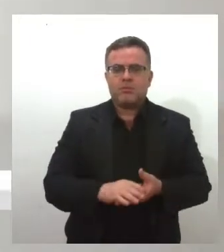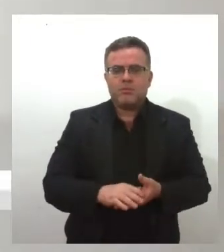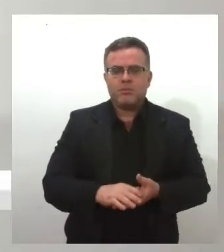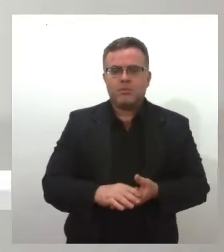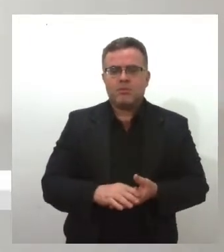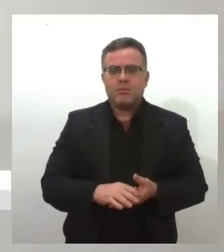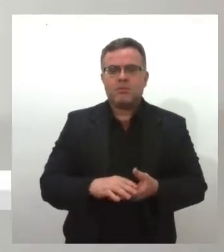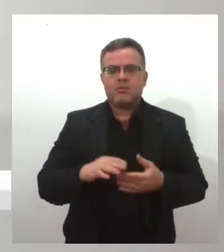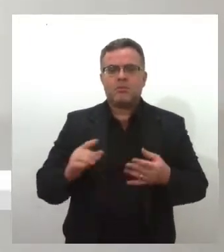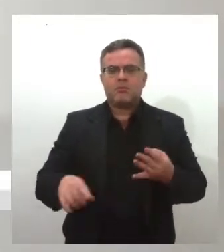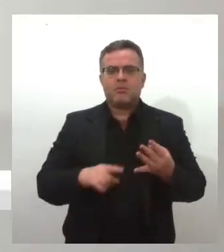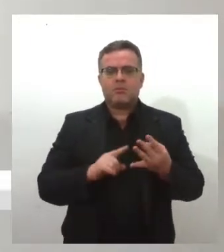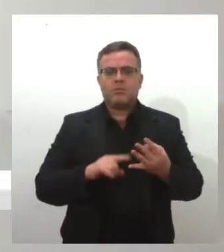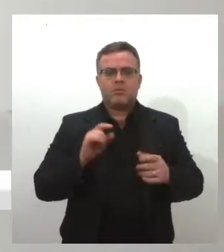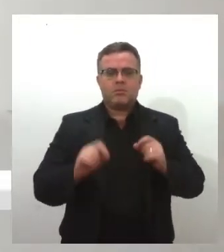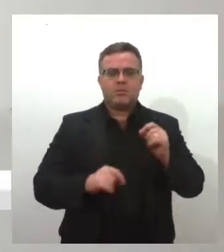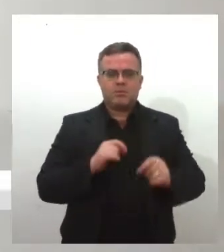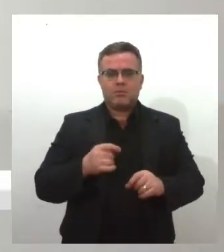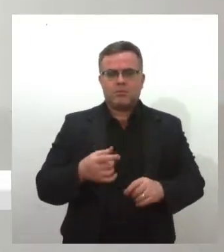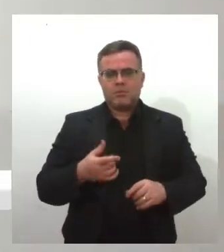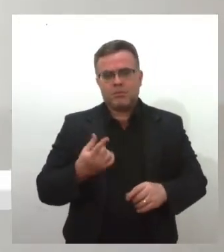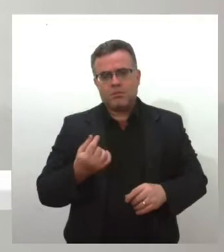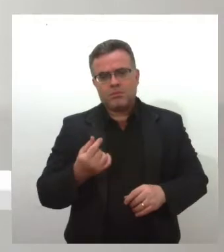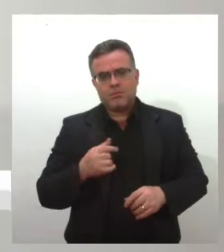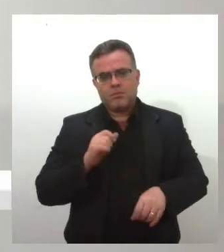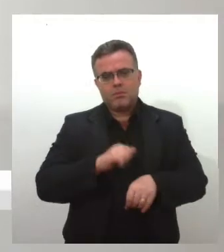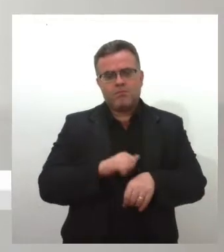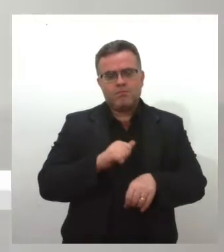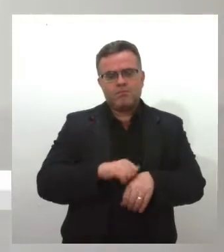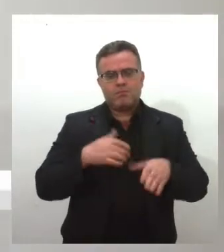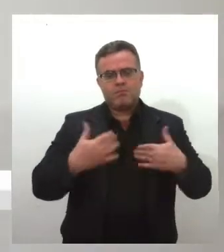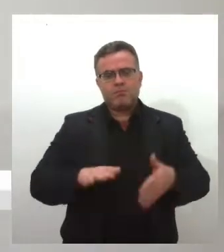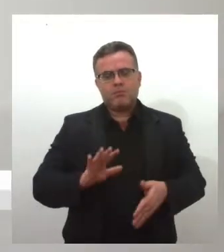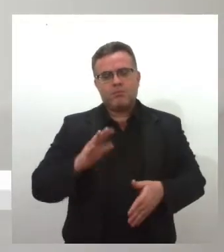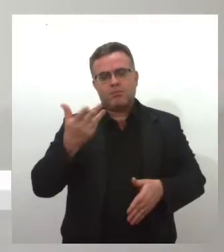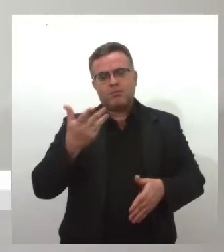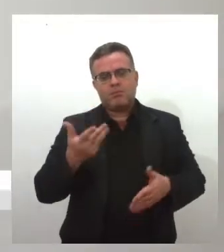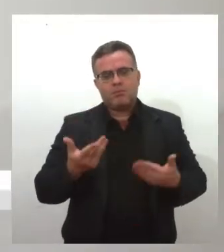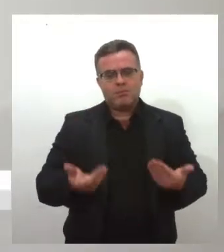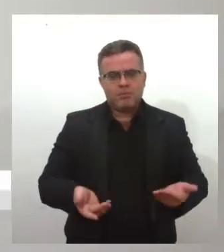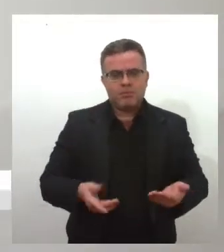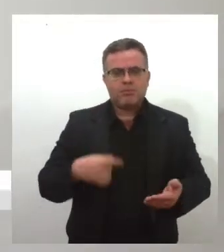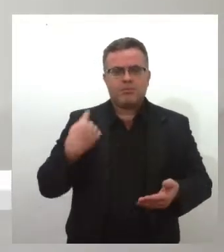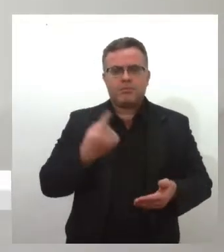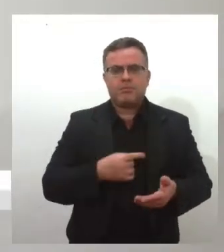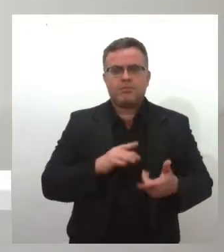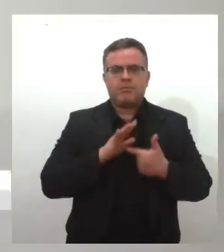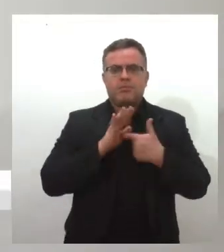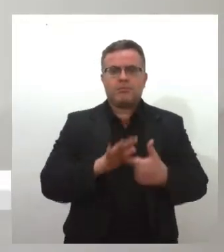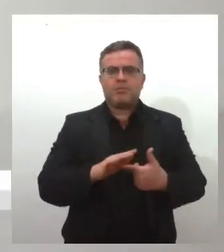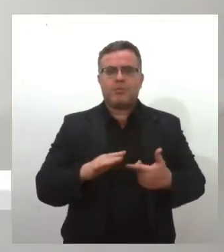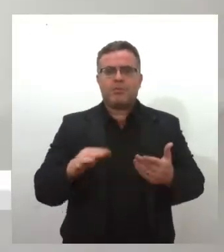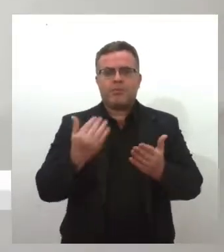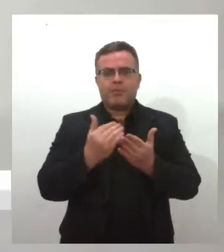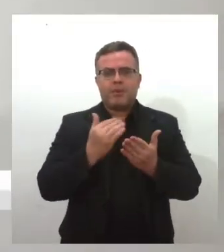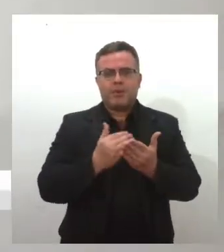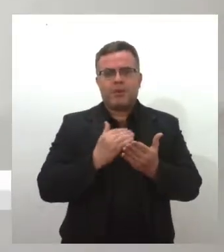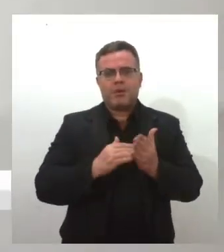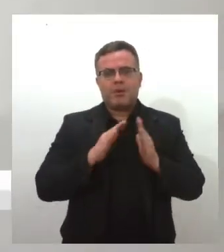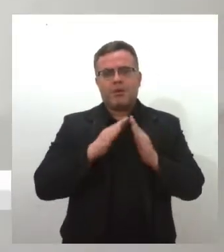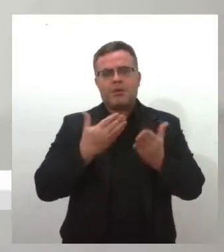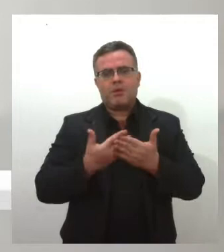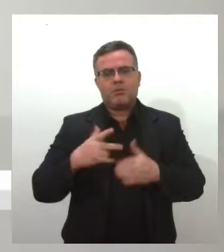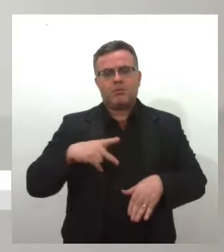Somado aí a uma crise financeira na ocasião que nós estávamos passando, nós colocamos aí na ponta do lápis, elas estudavam em escola